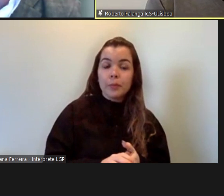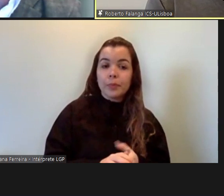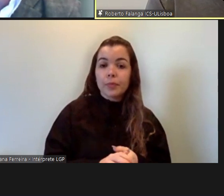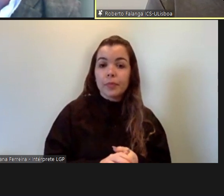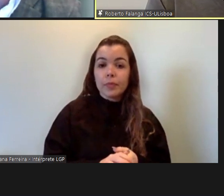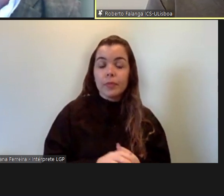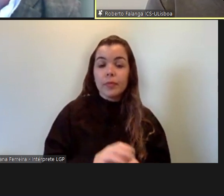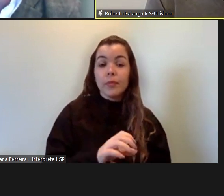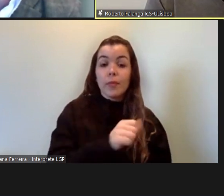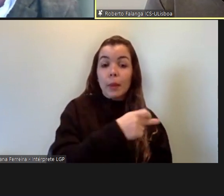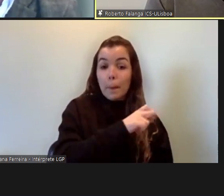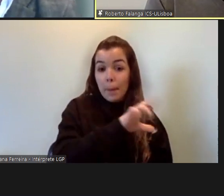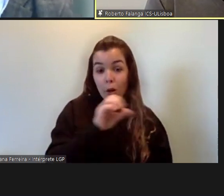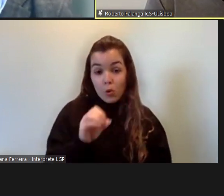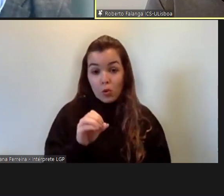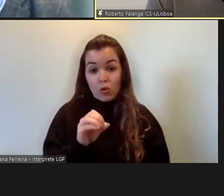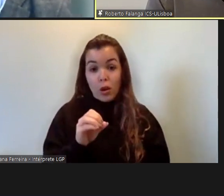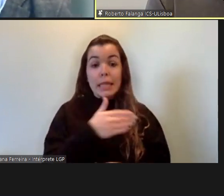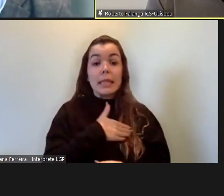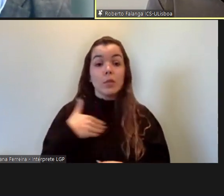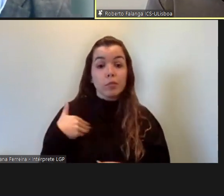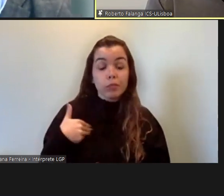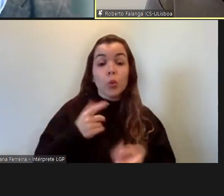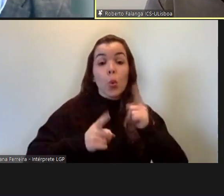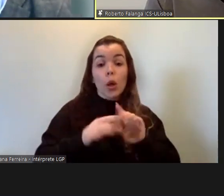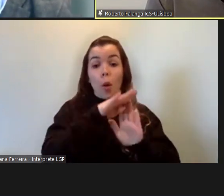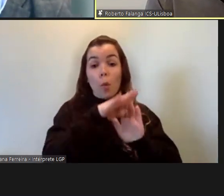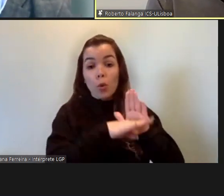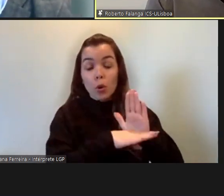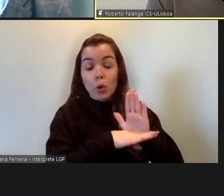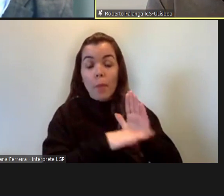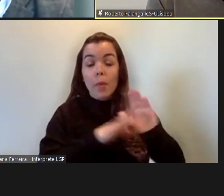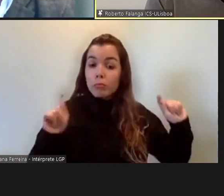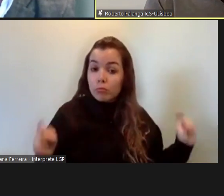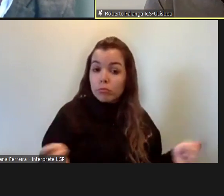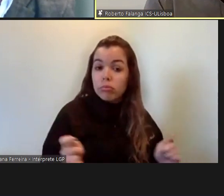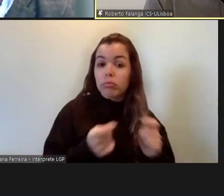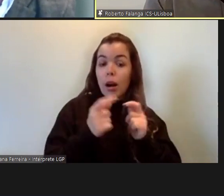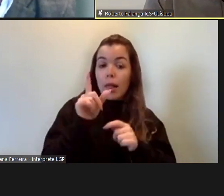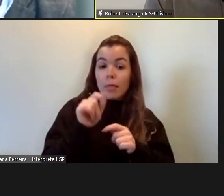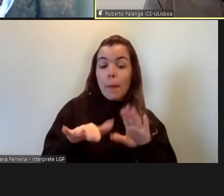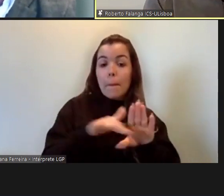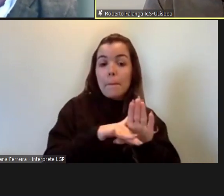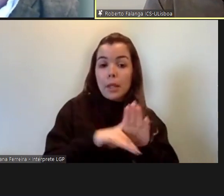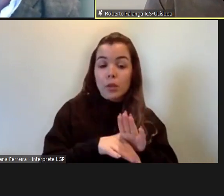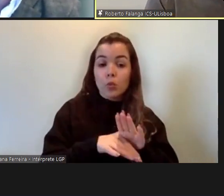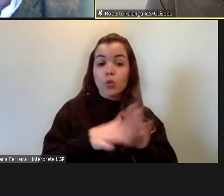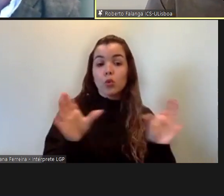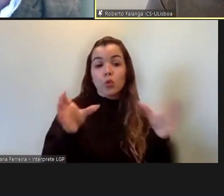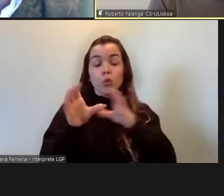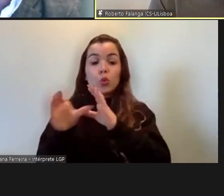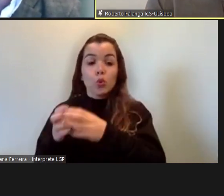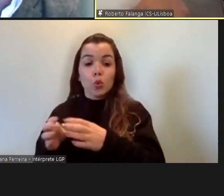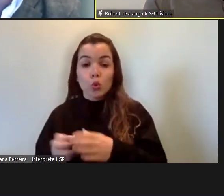Bairros Saudáveis, que é um programa que promove também a participação das comunidades